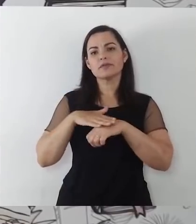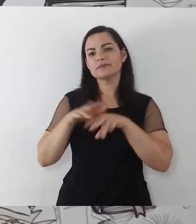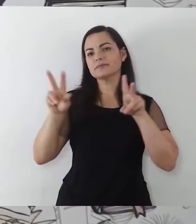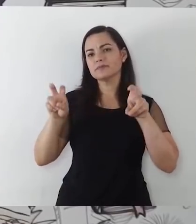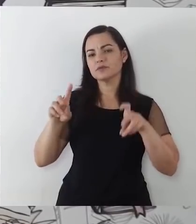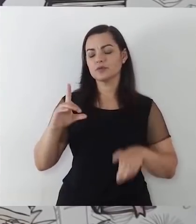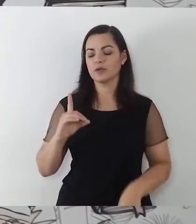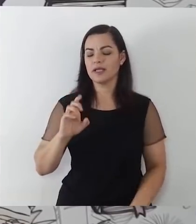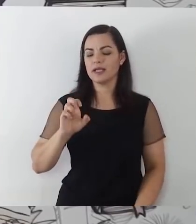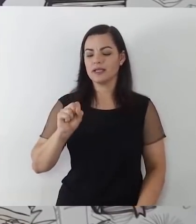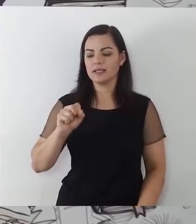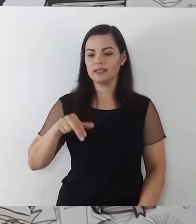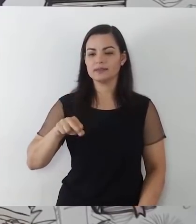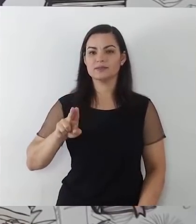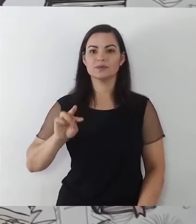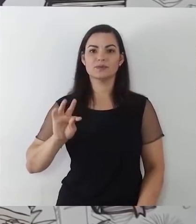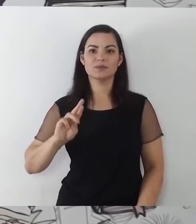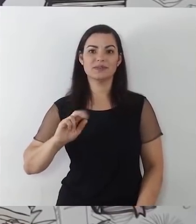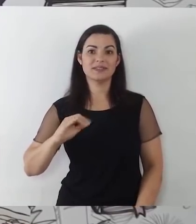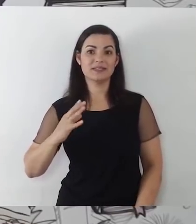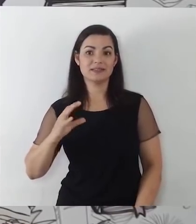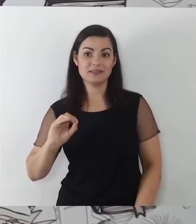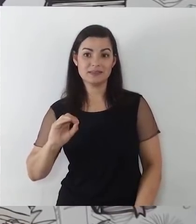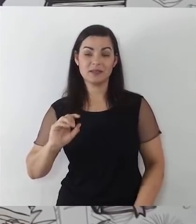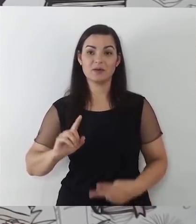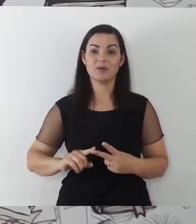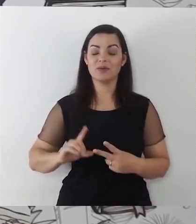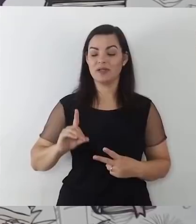E esse aqui é o